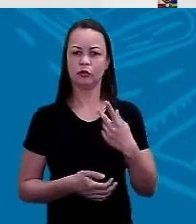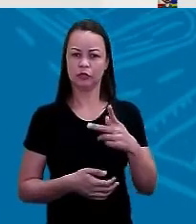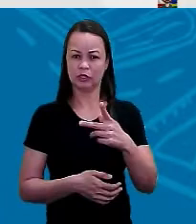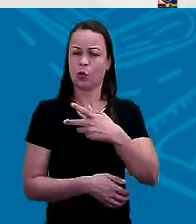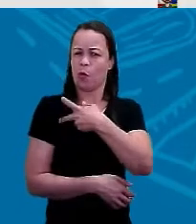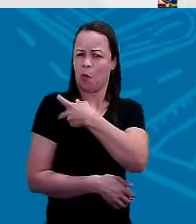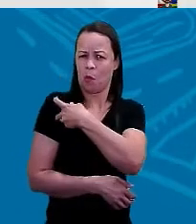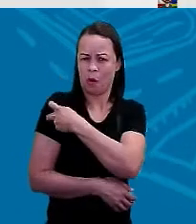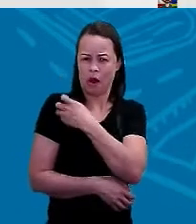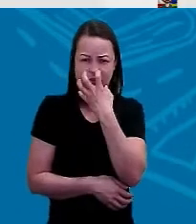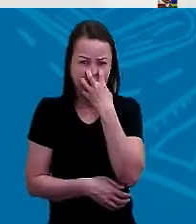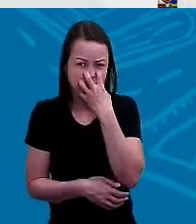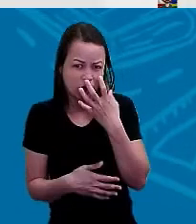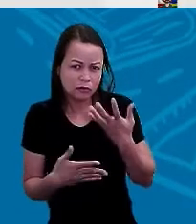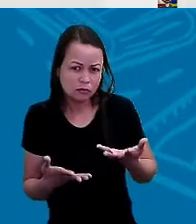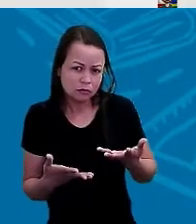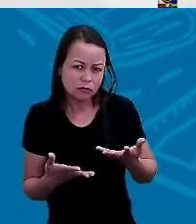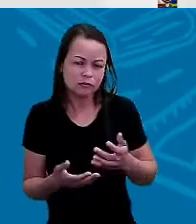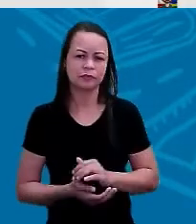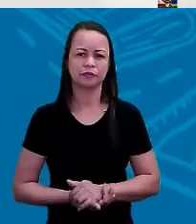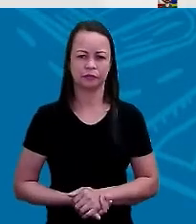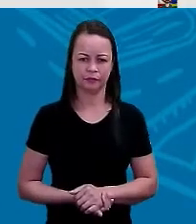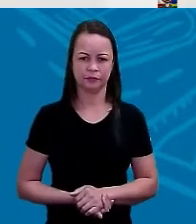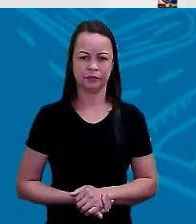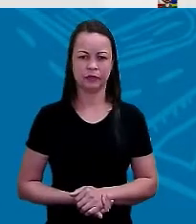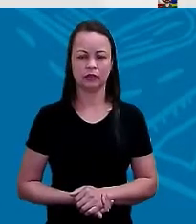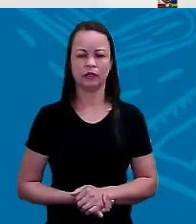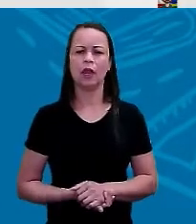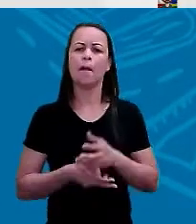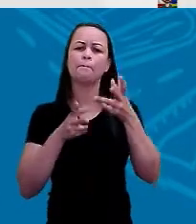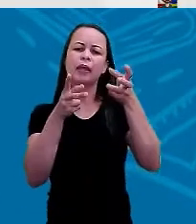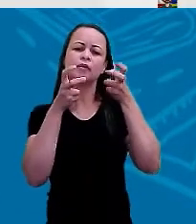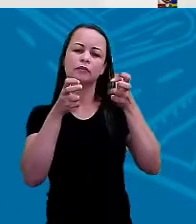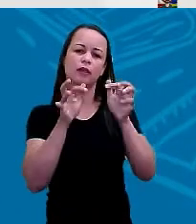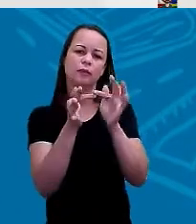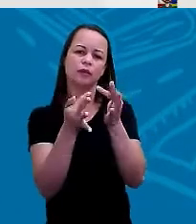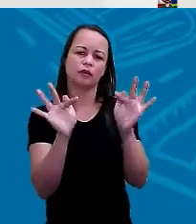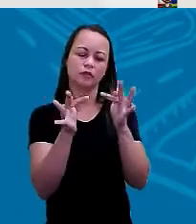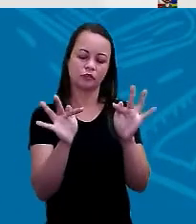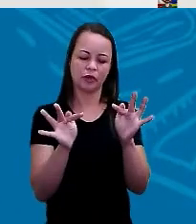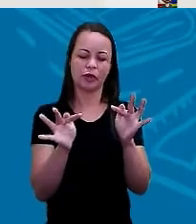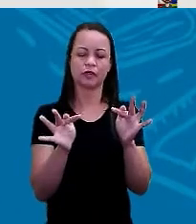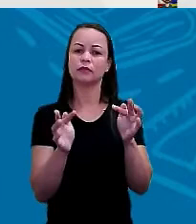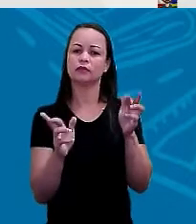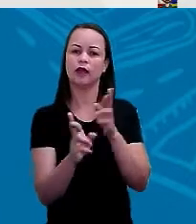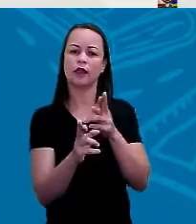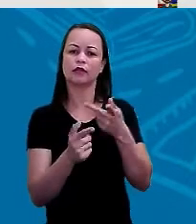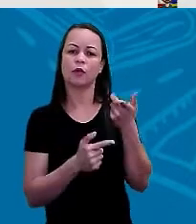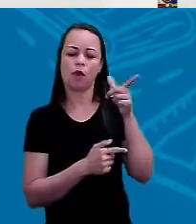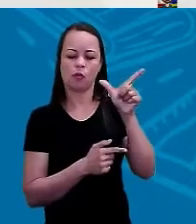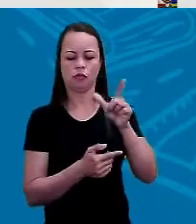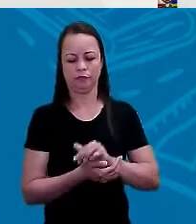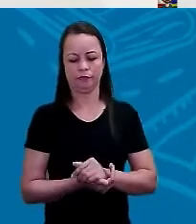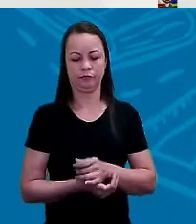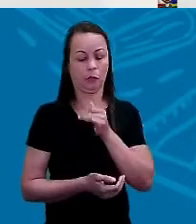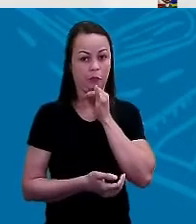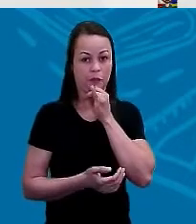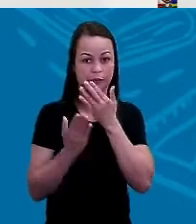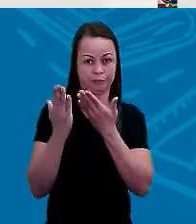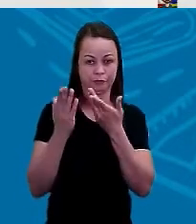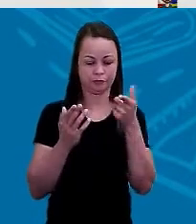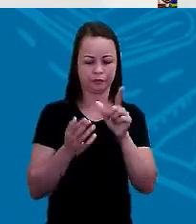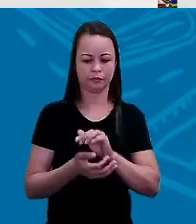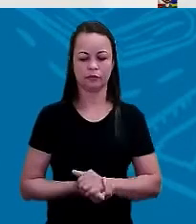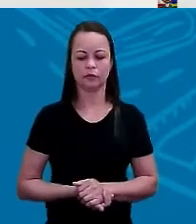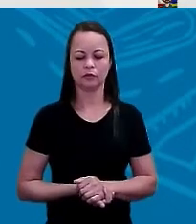foi vacinado. O que é que a gente percebe nessas frases aqui em relação às outras? Veja essa aqui, ó. Where were